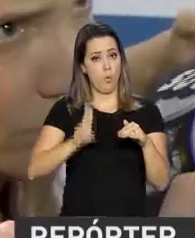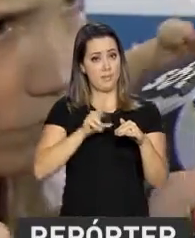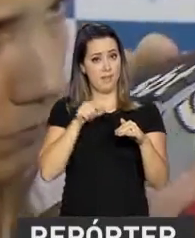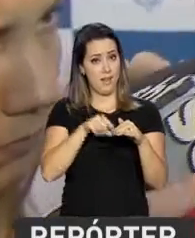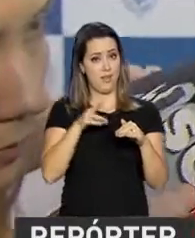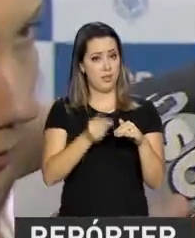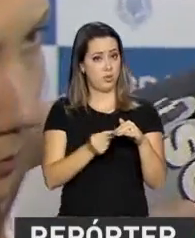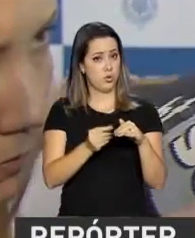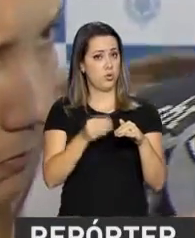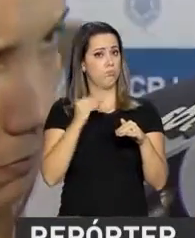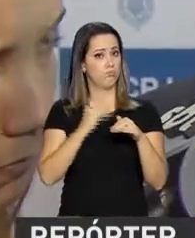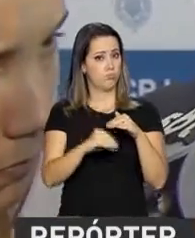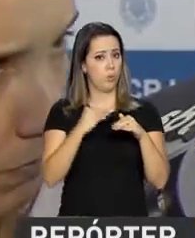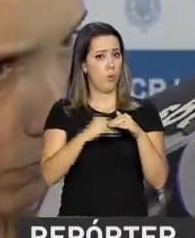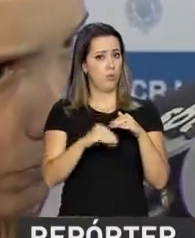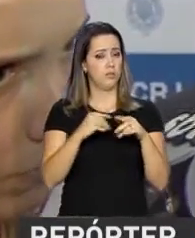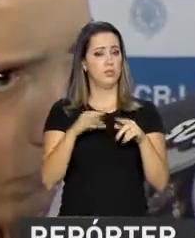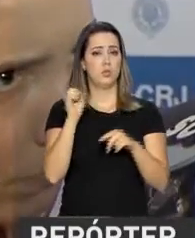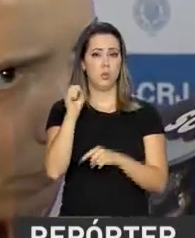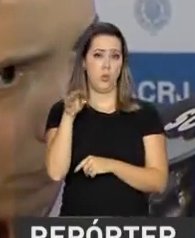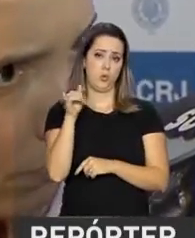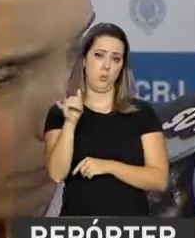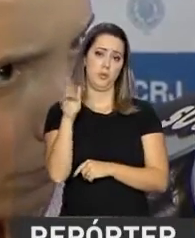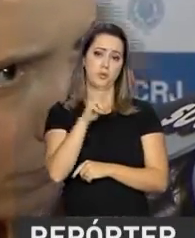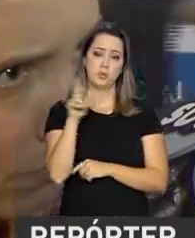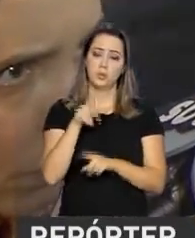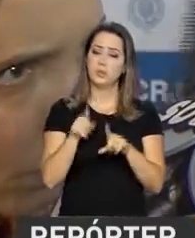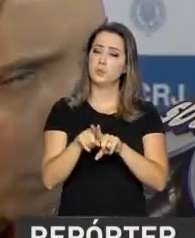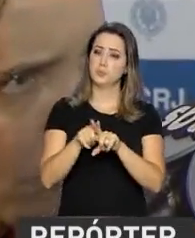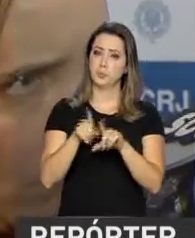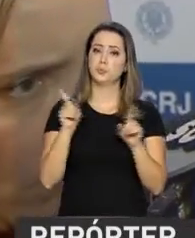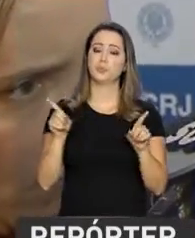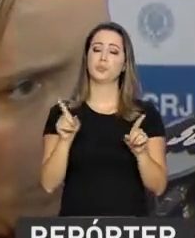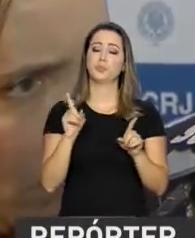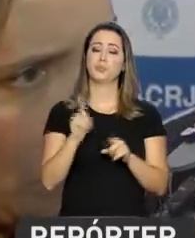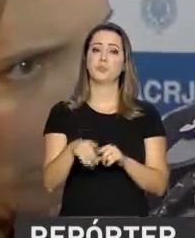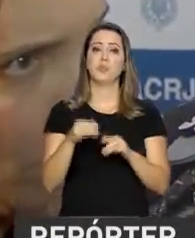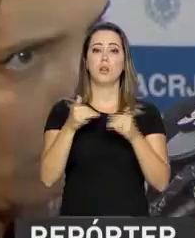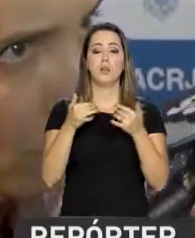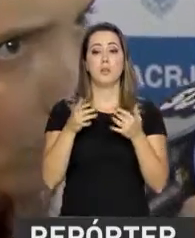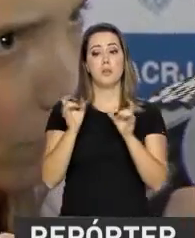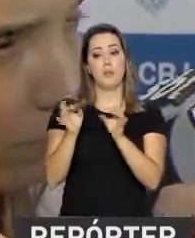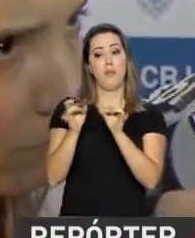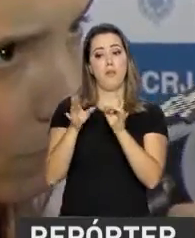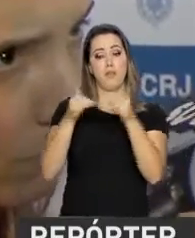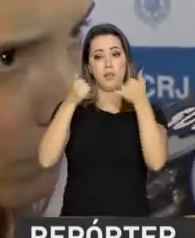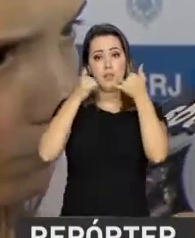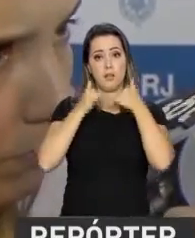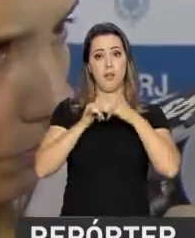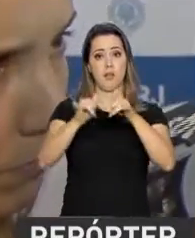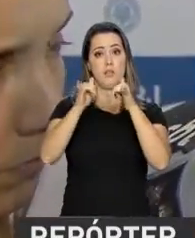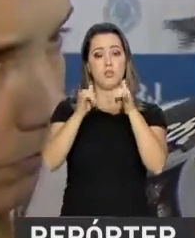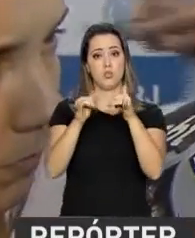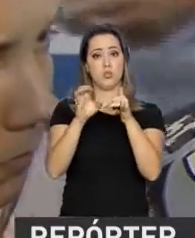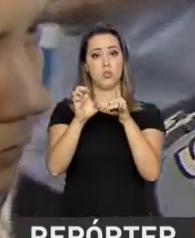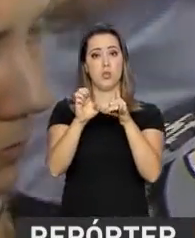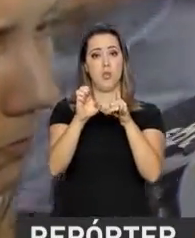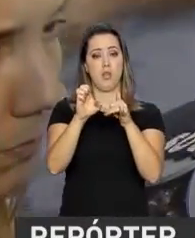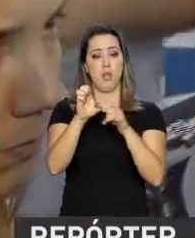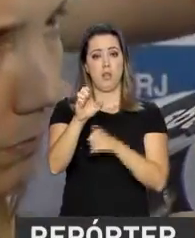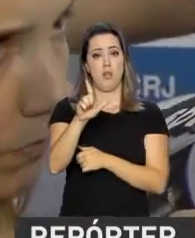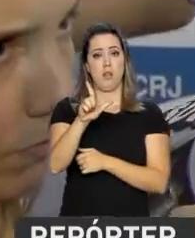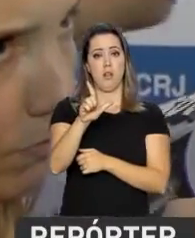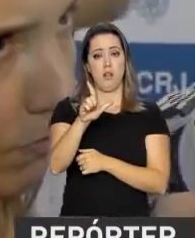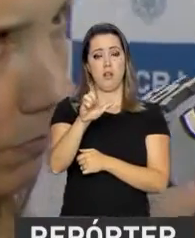desses recursos, esses 8 bilhões. Além do mais, tem a questão da Eletrobras, que evidentemente os recursos aí